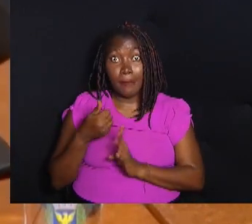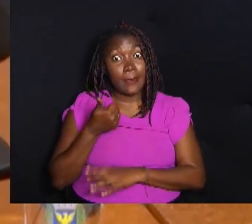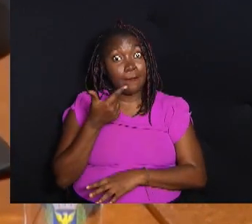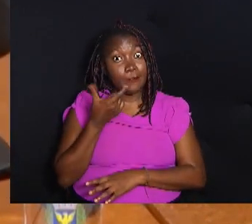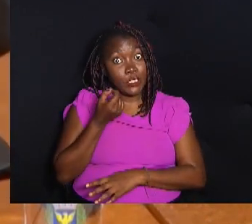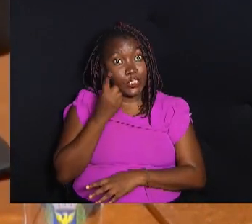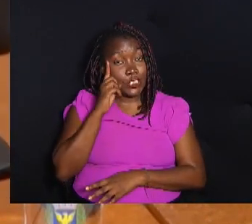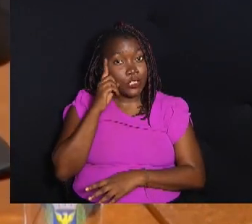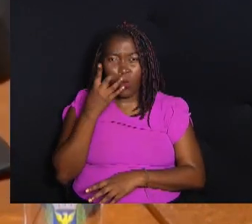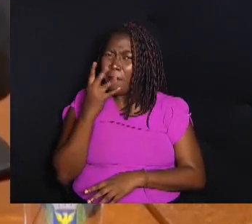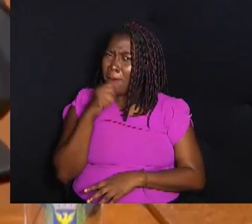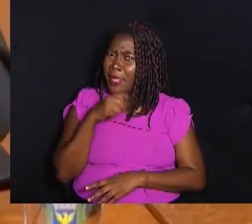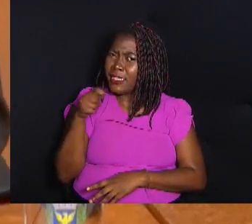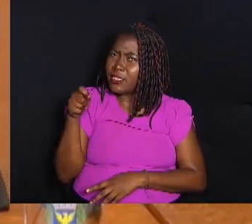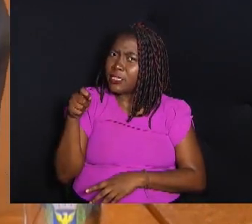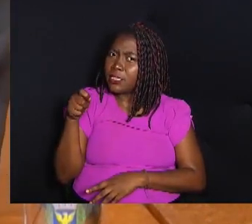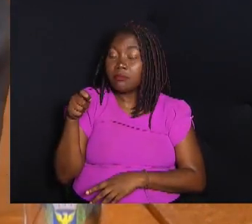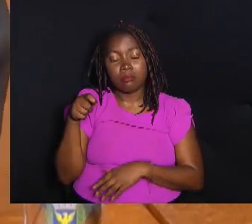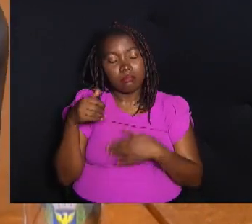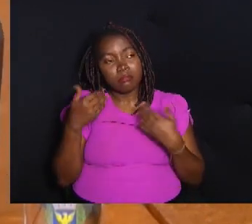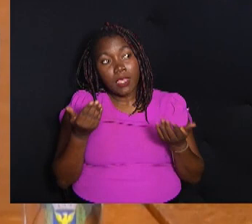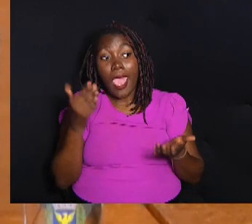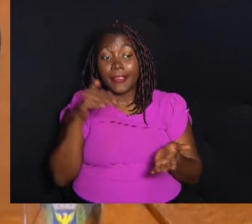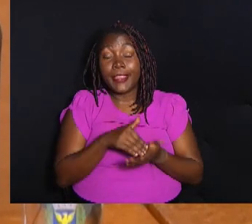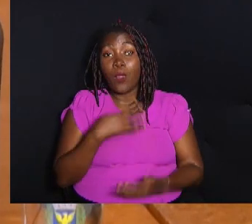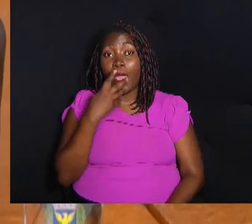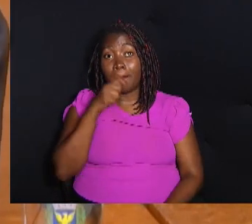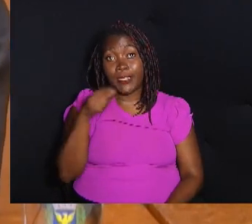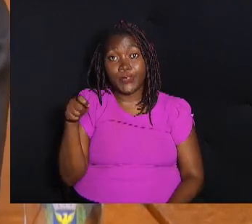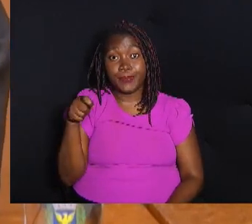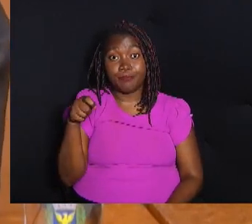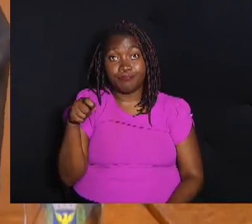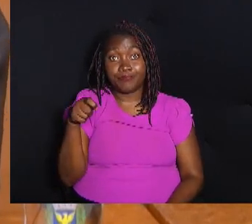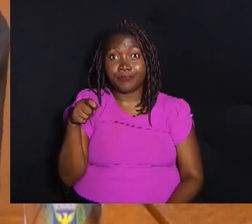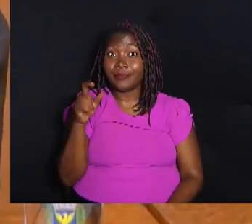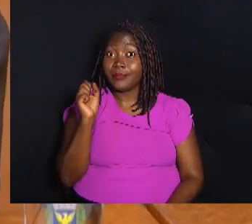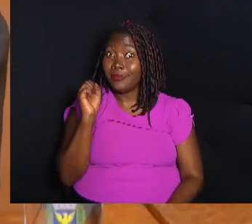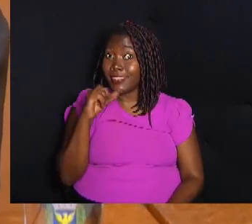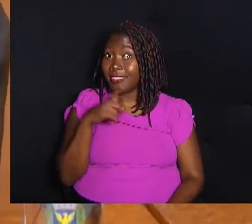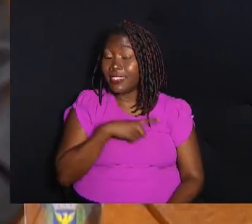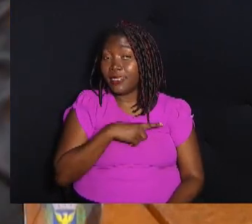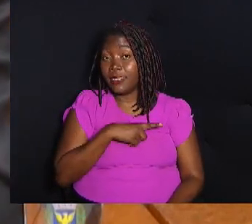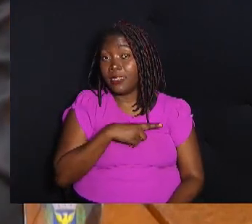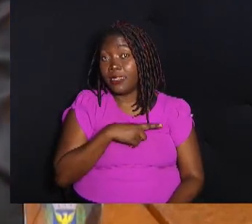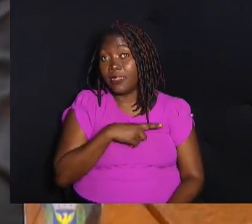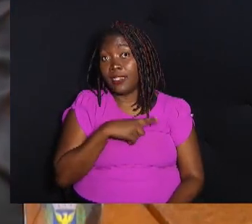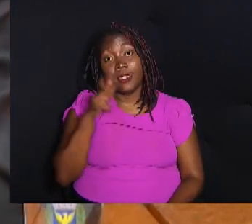4 meses Então até 4 meses Caso haja